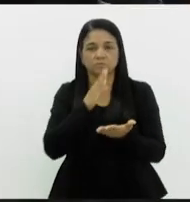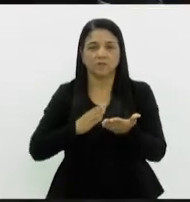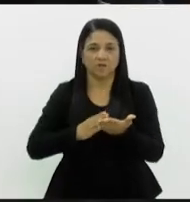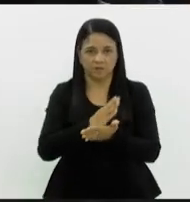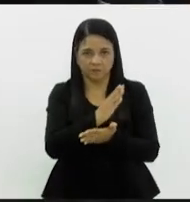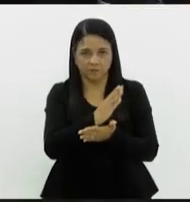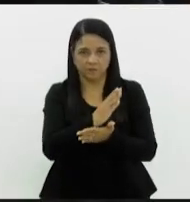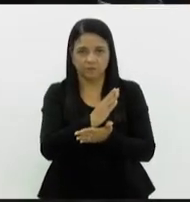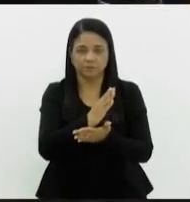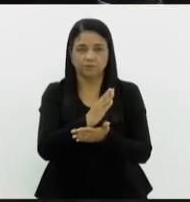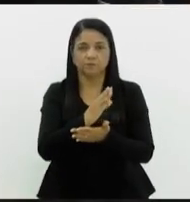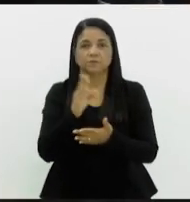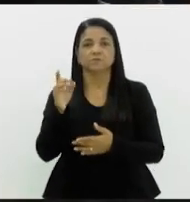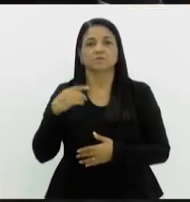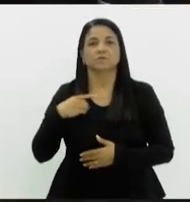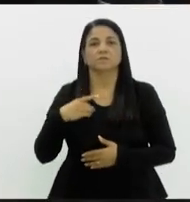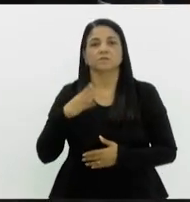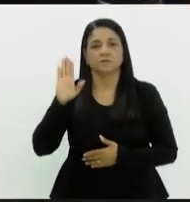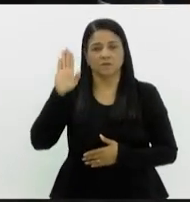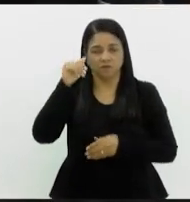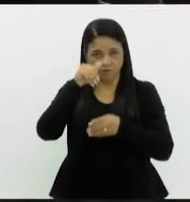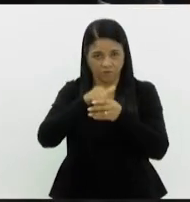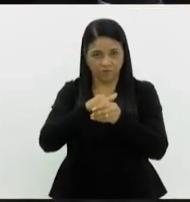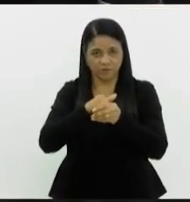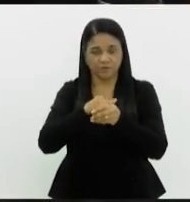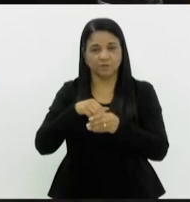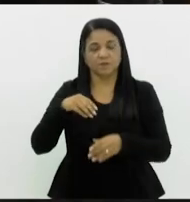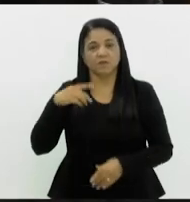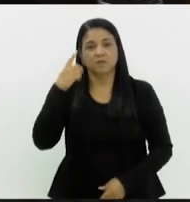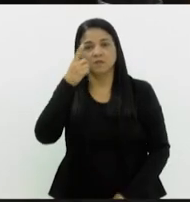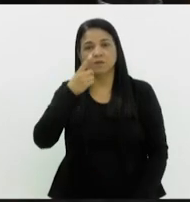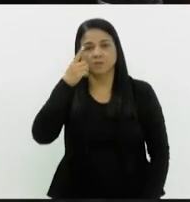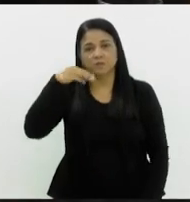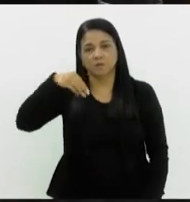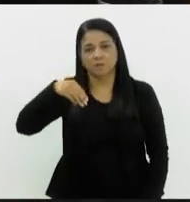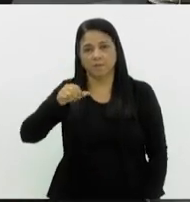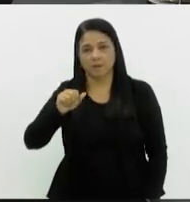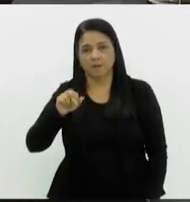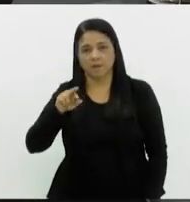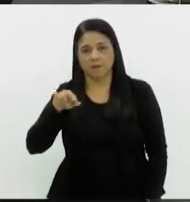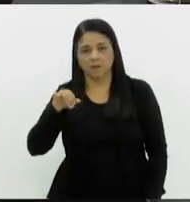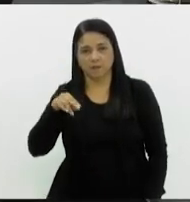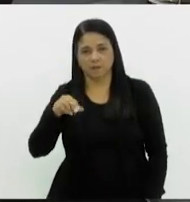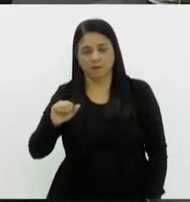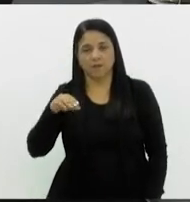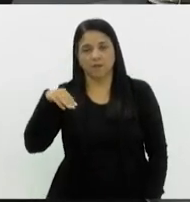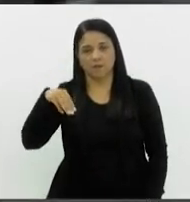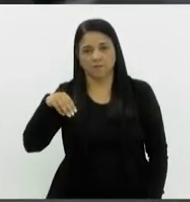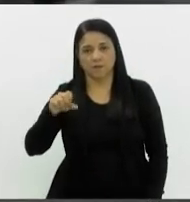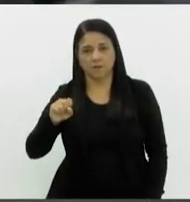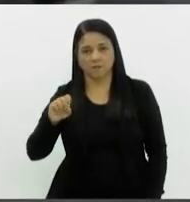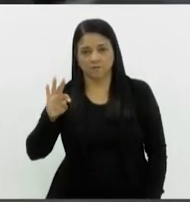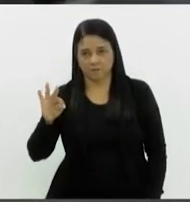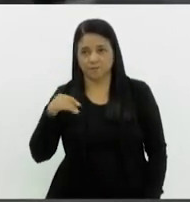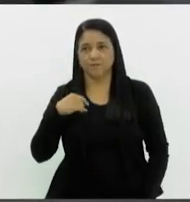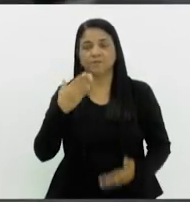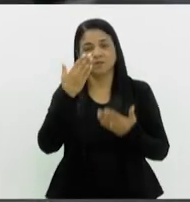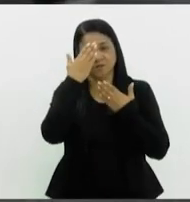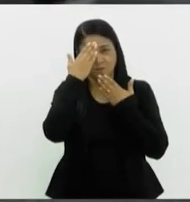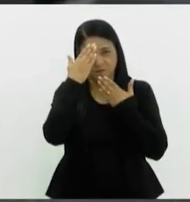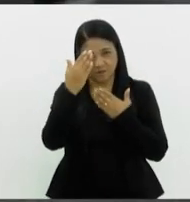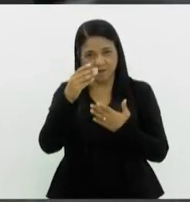comissão, aprovado. Para declaração de voto, a autora, a deputada Marina, do MST. Obrigada, tia